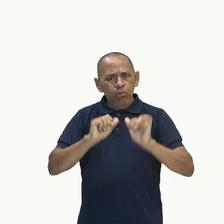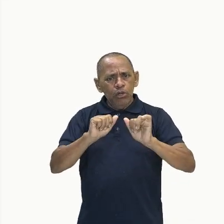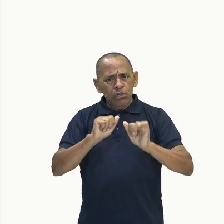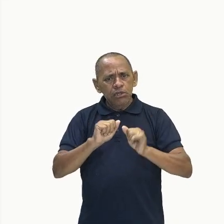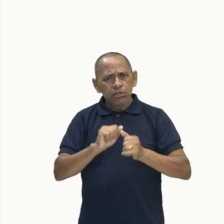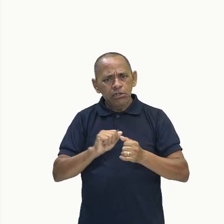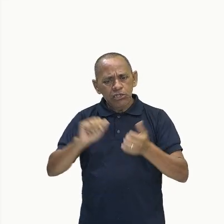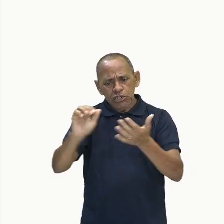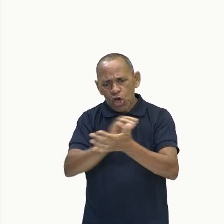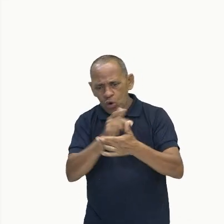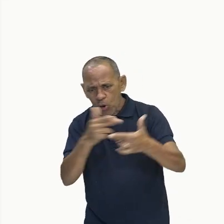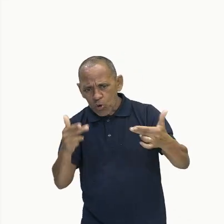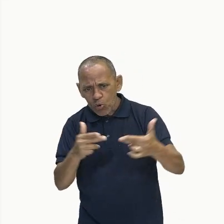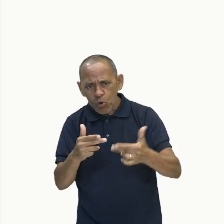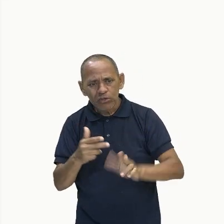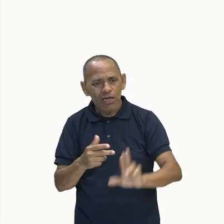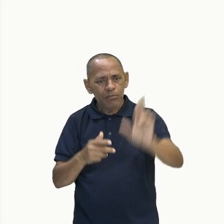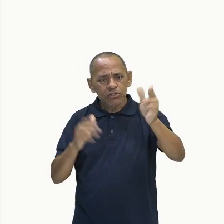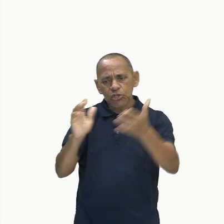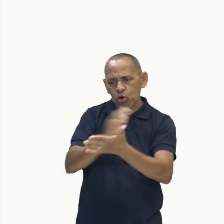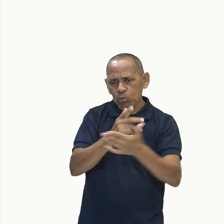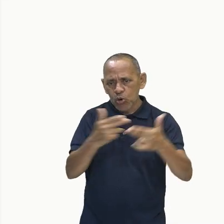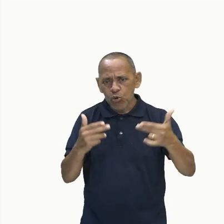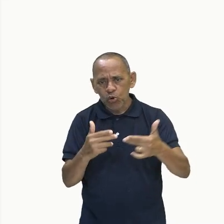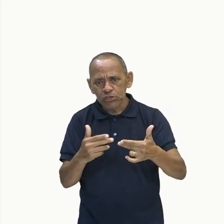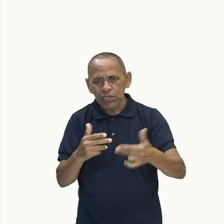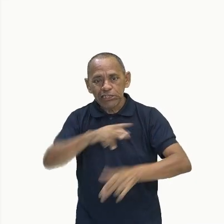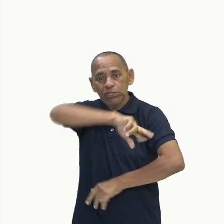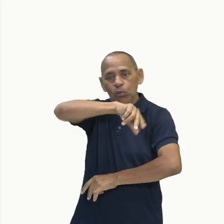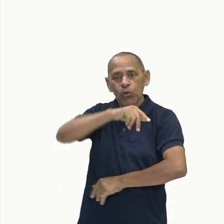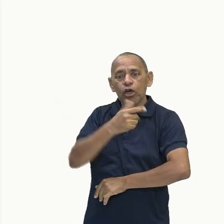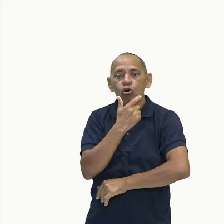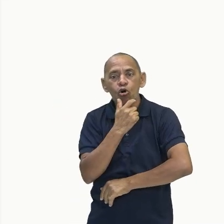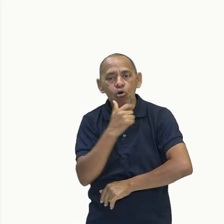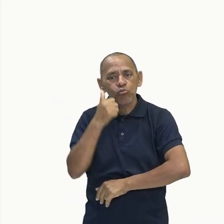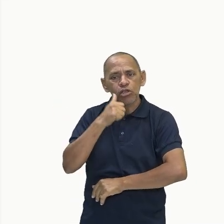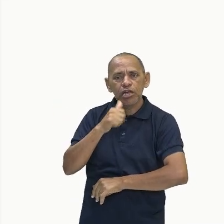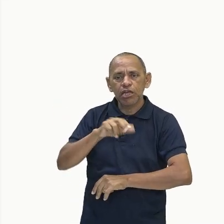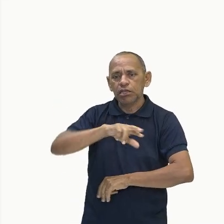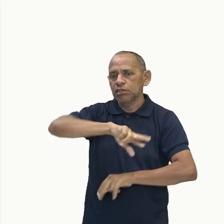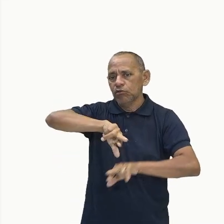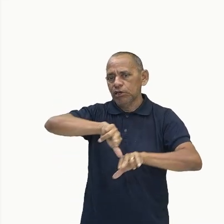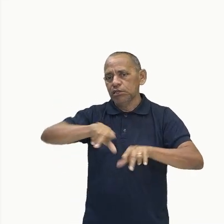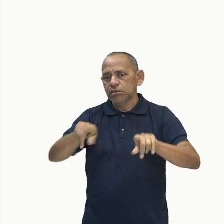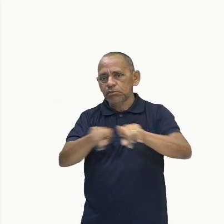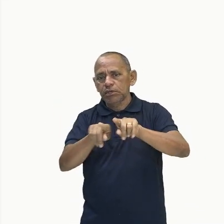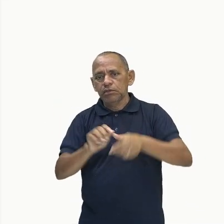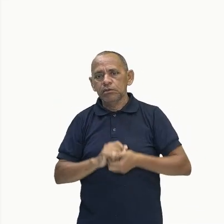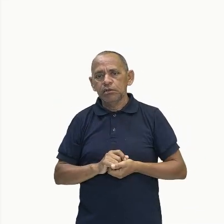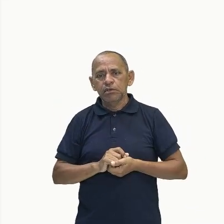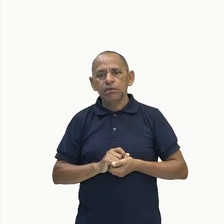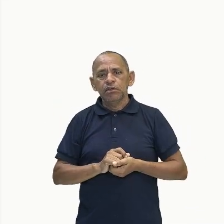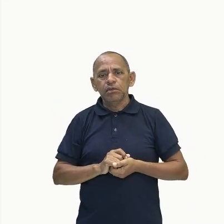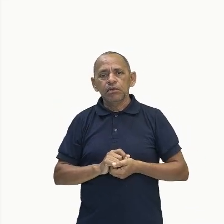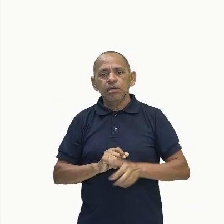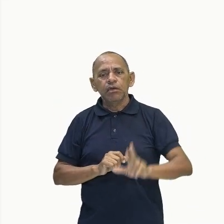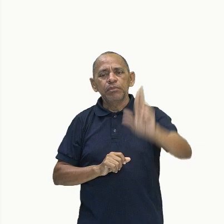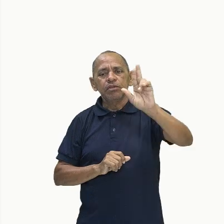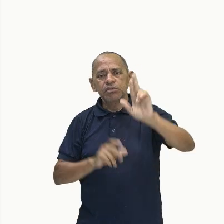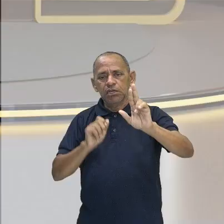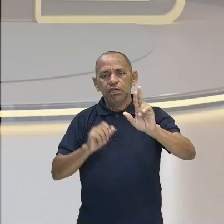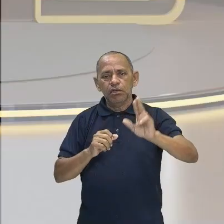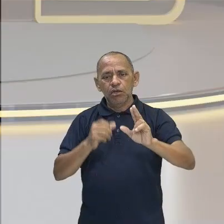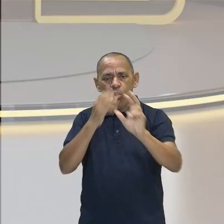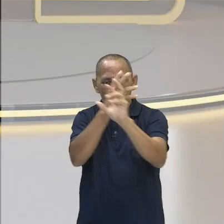maneira, representar algo. Não é homem nem mulher, não é? Isso. Então, mas aí remete o quê? O cacto, o sol e a figura como